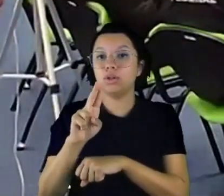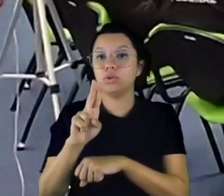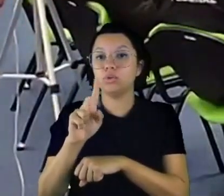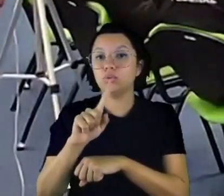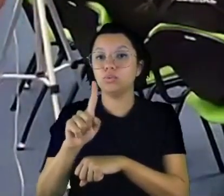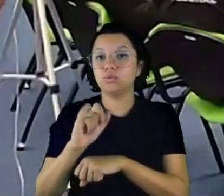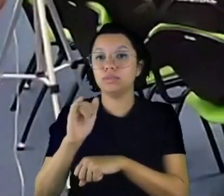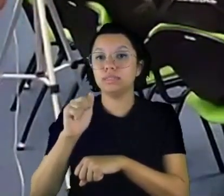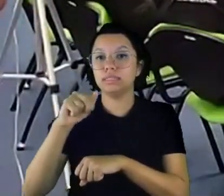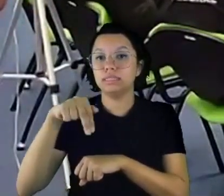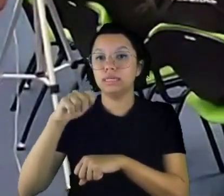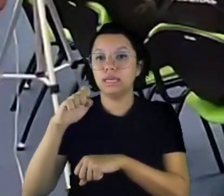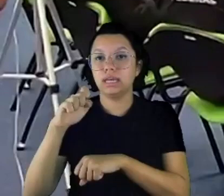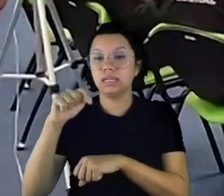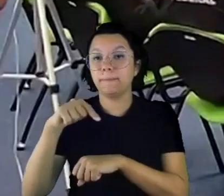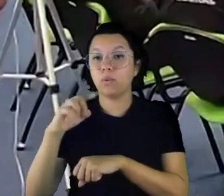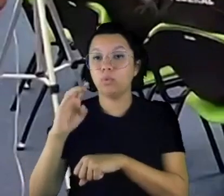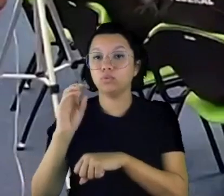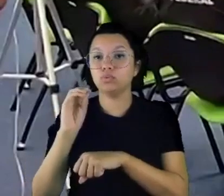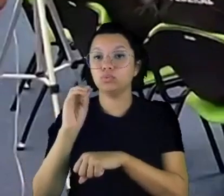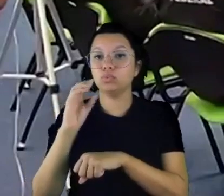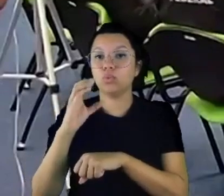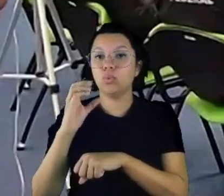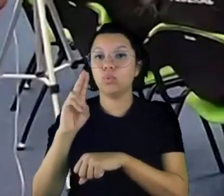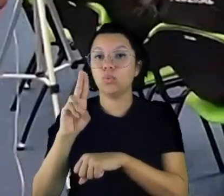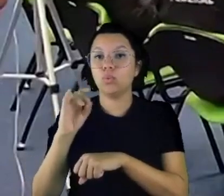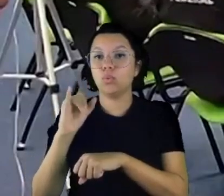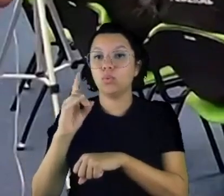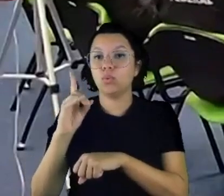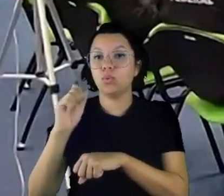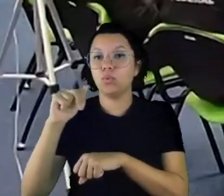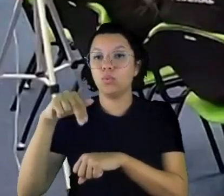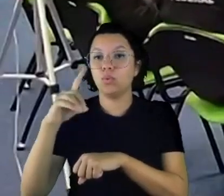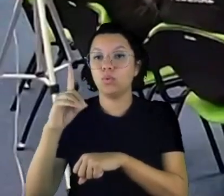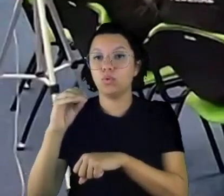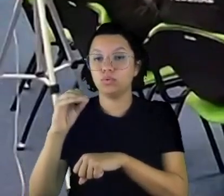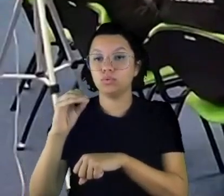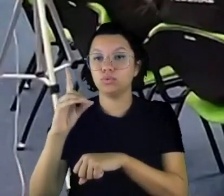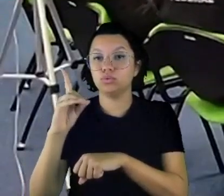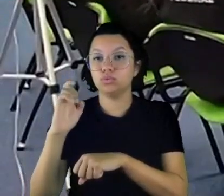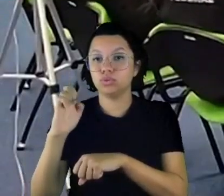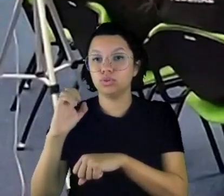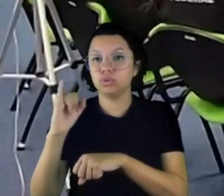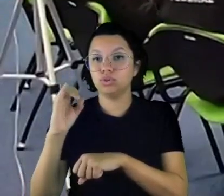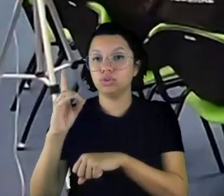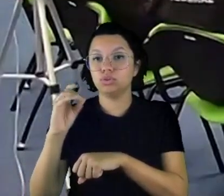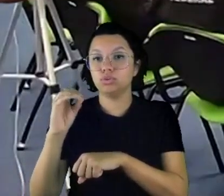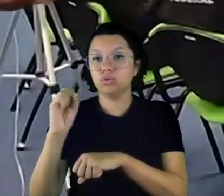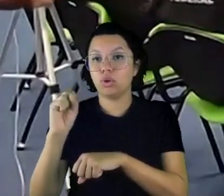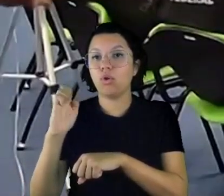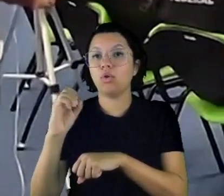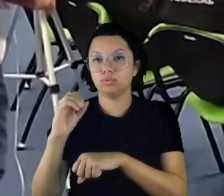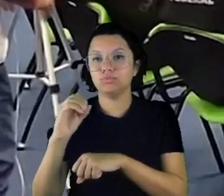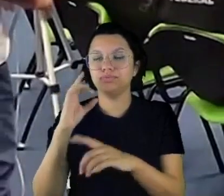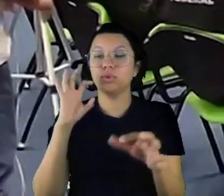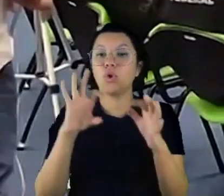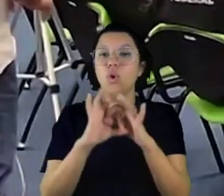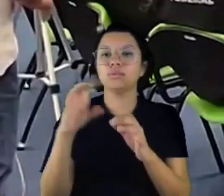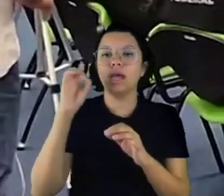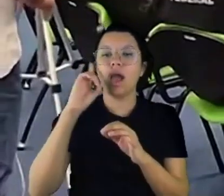Luziane.cuidando de idosos. Tá? Então, por ali vocês vão se conectar diariamente comigo e o meu canal no